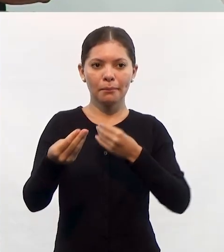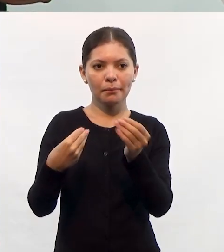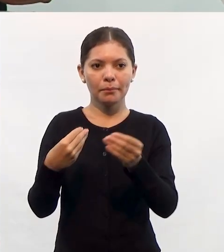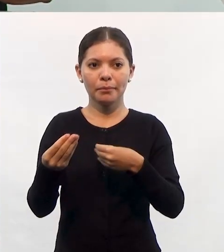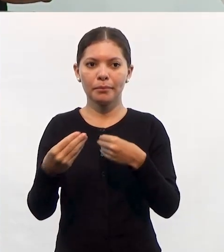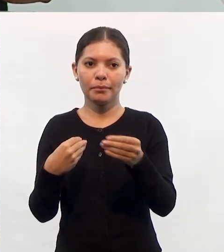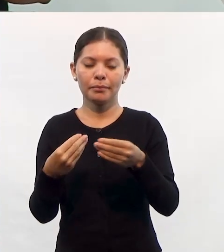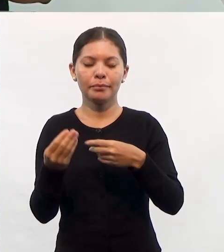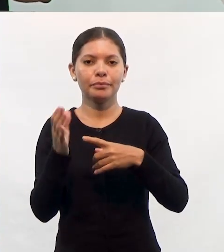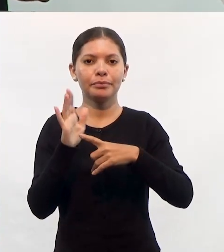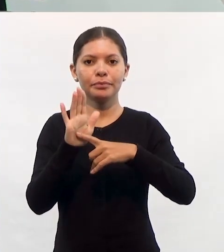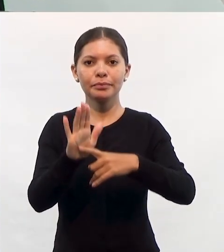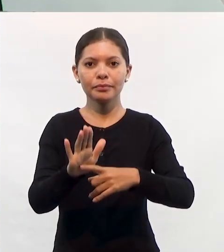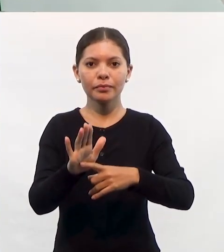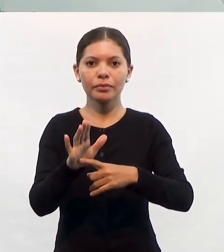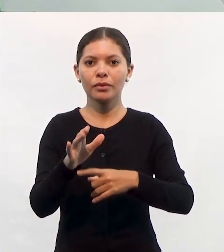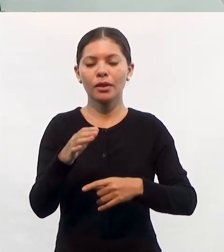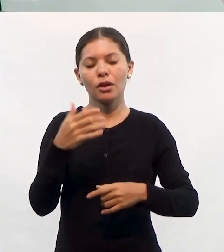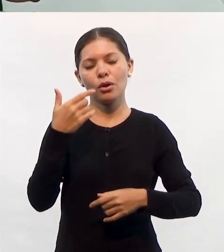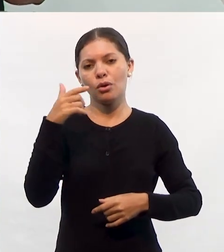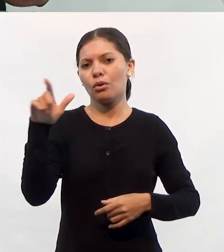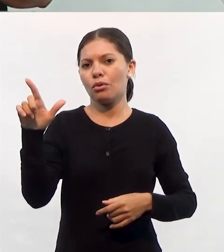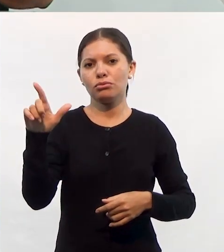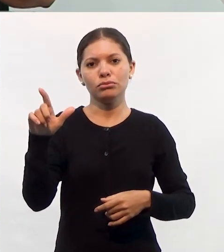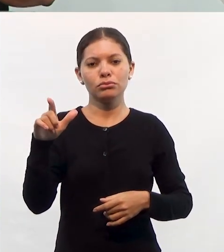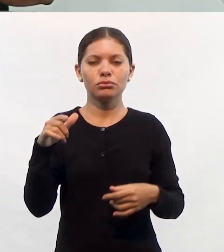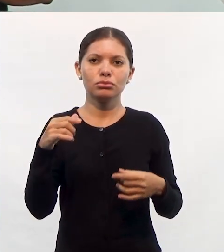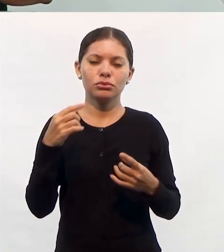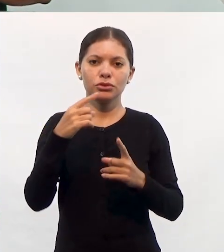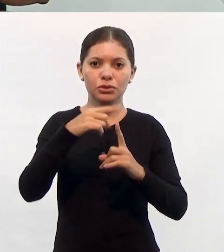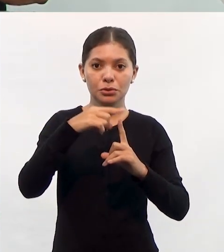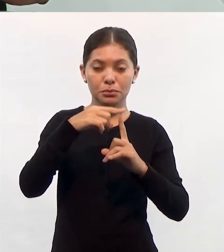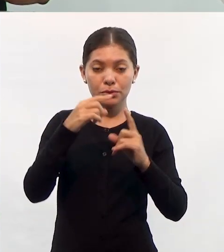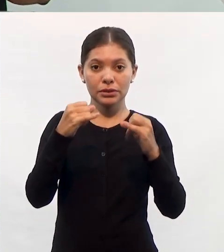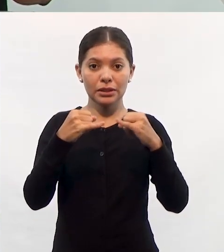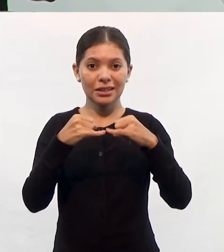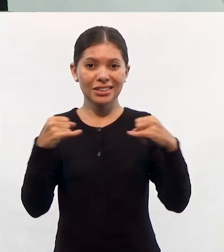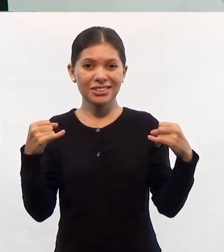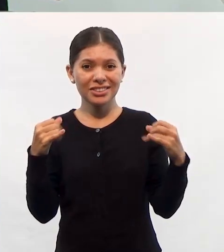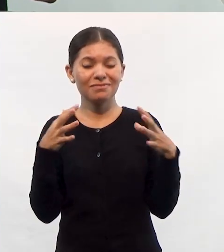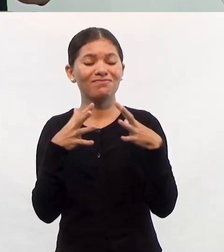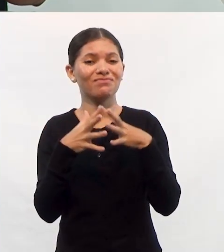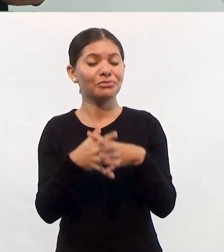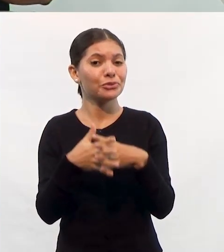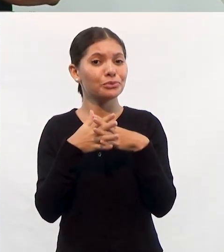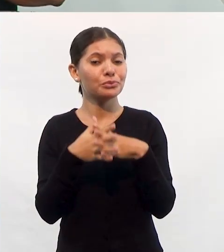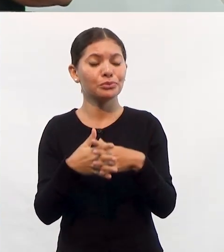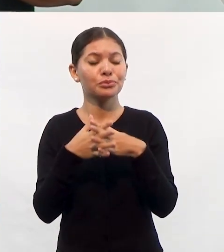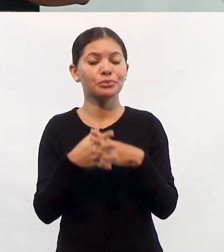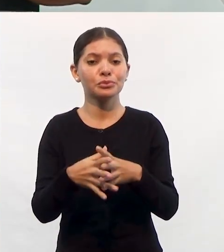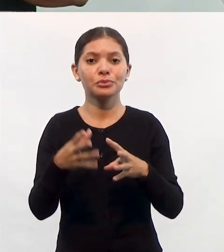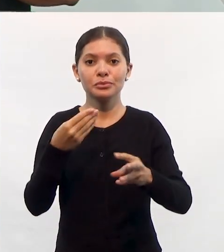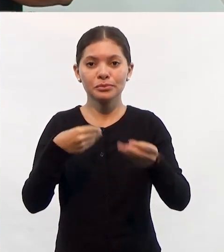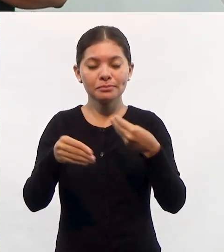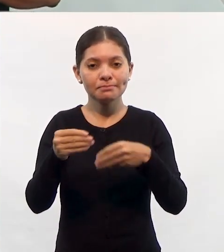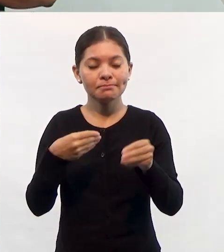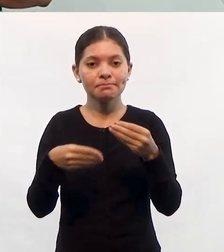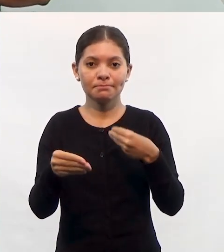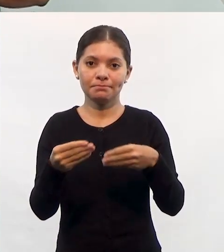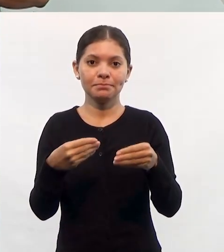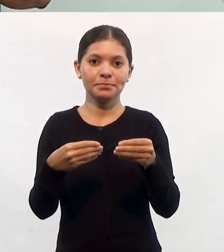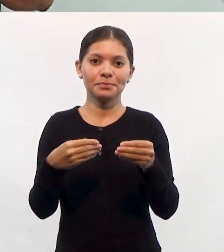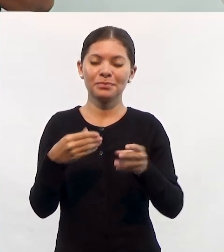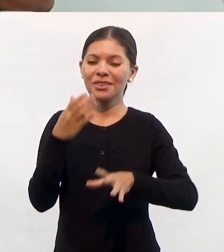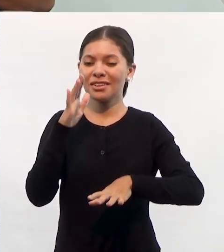flexibilidade em outros tipos de indústria nós podemos ter linha de produção que dificulta essa flexibilidade